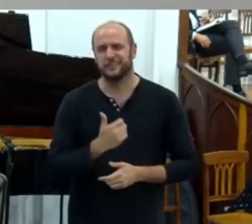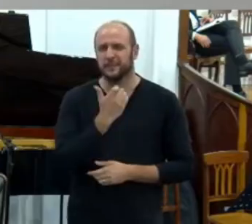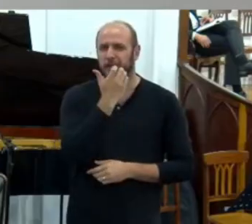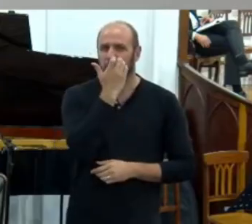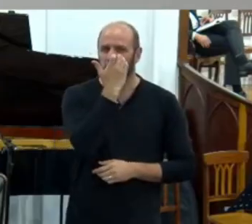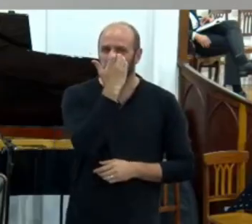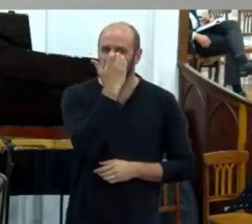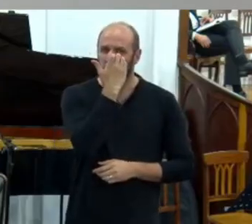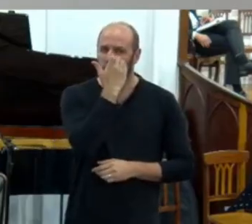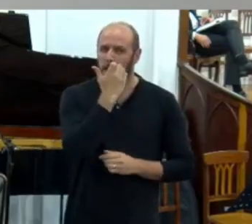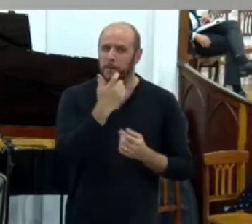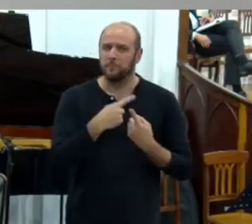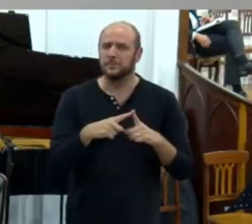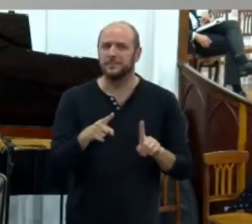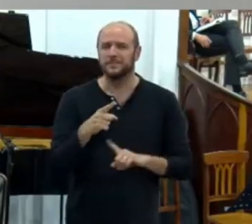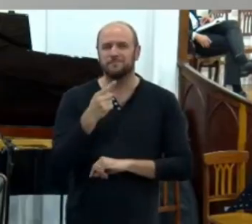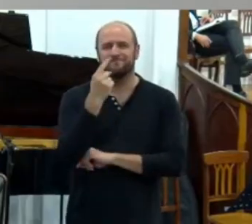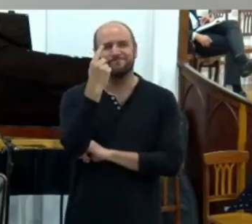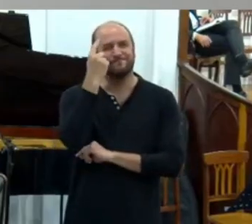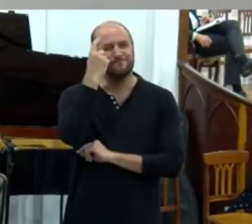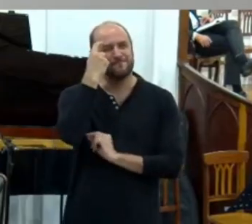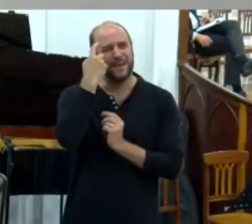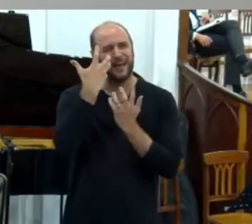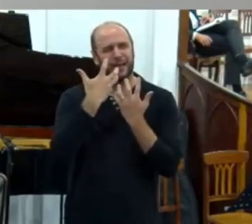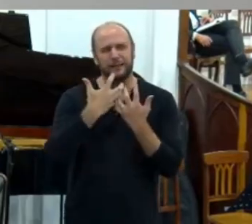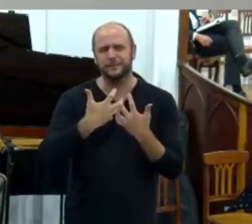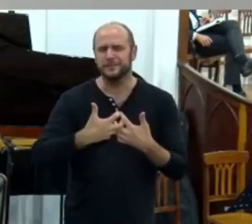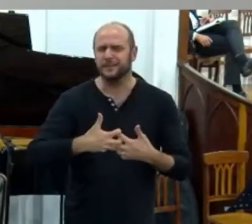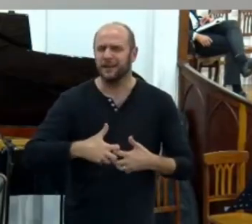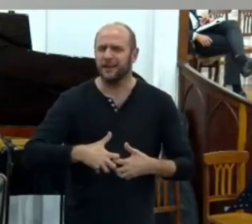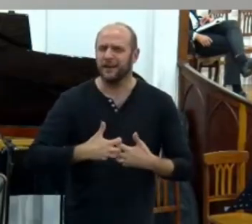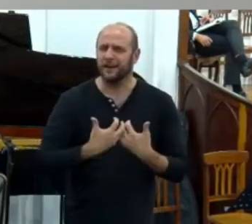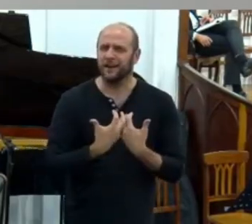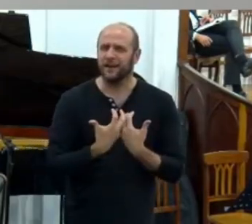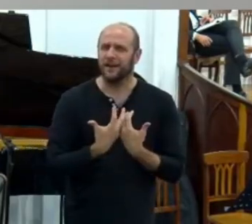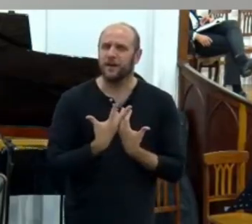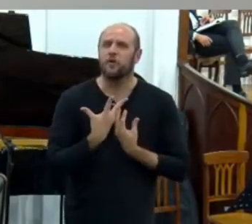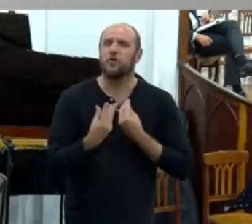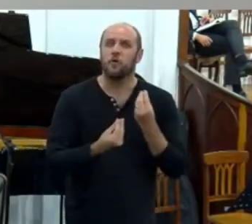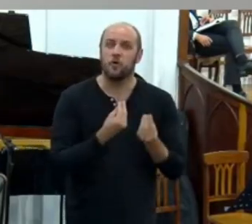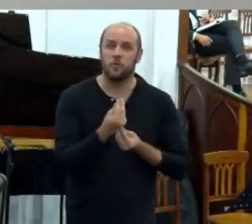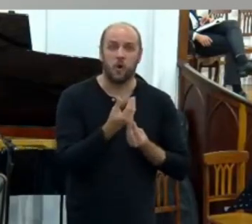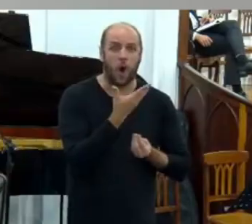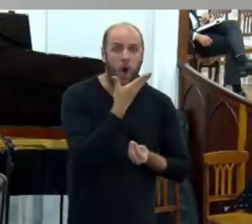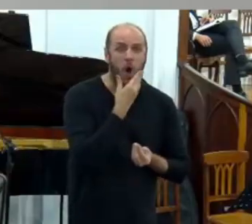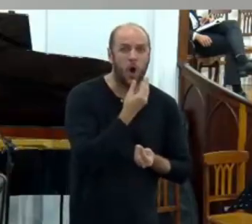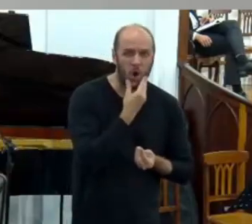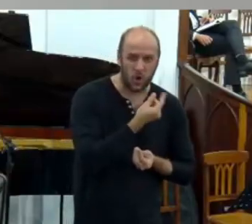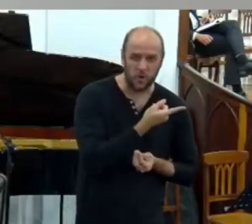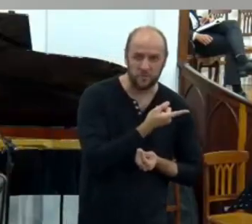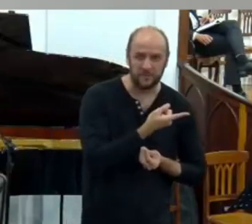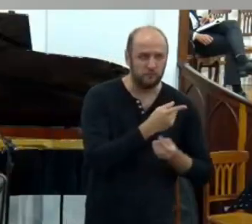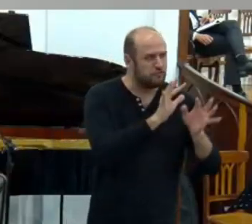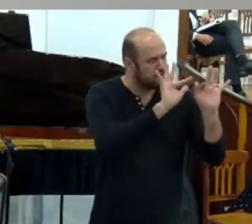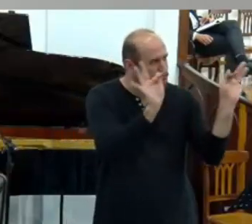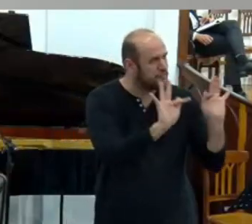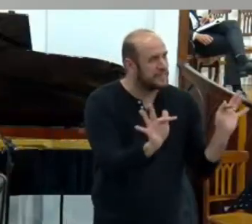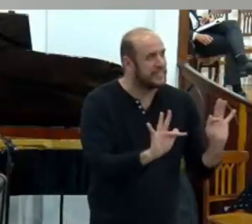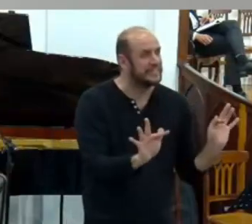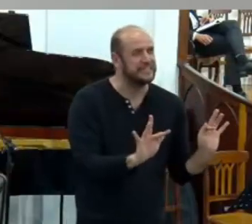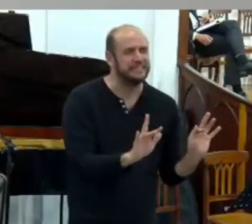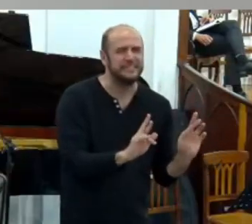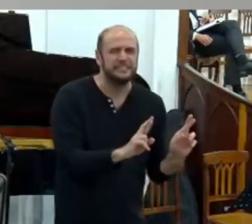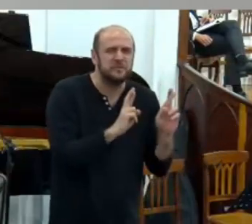Mas ele parou para pensar a respeito da disposição daquele homem, ao olhar para